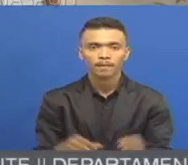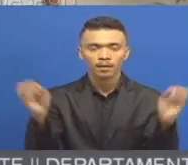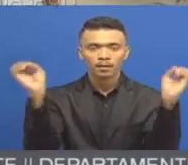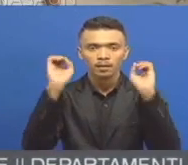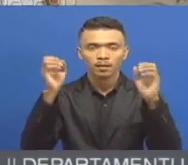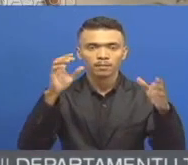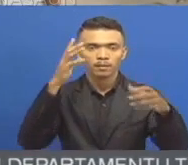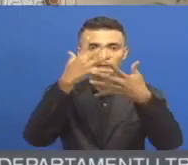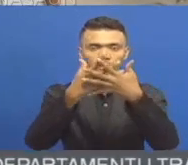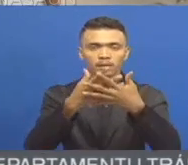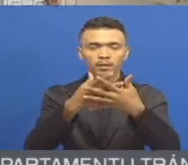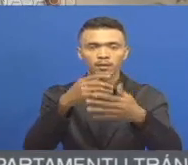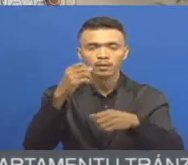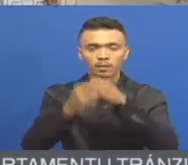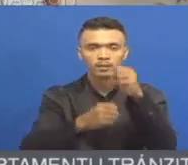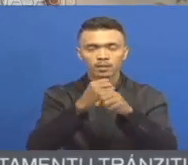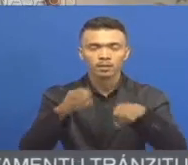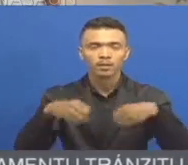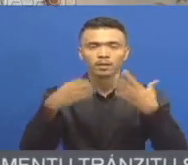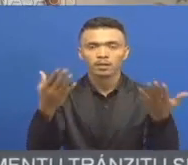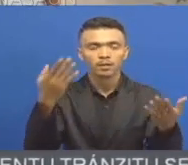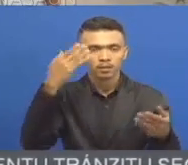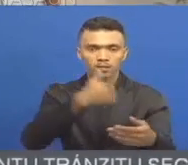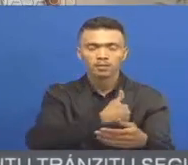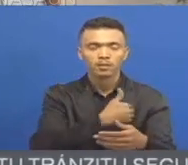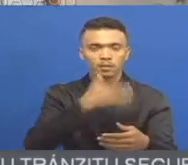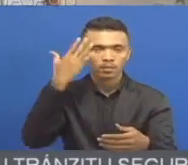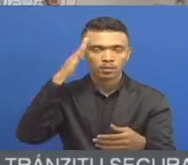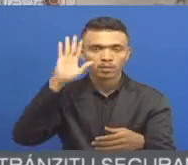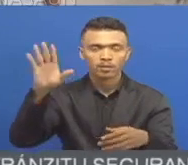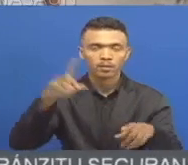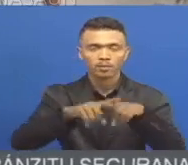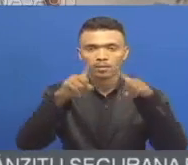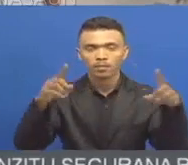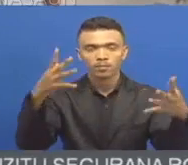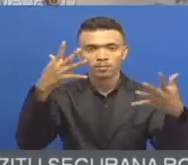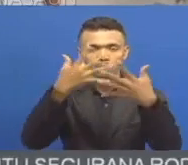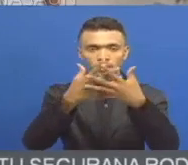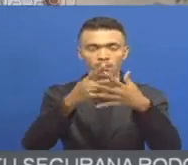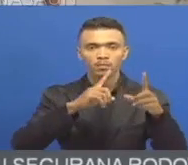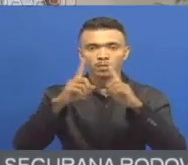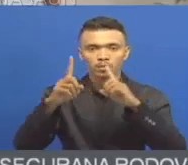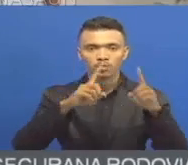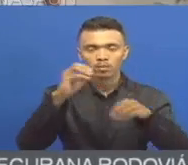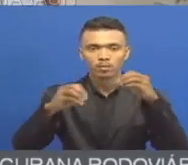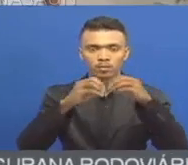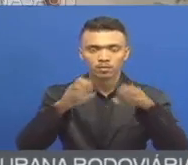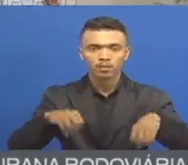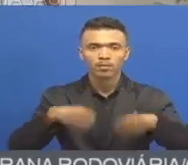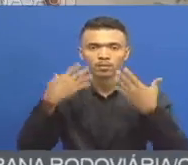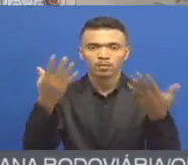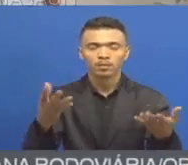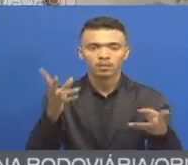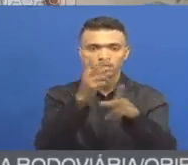ba cadeia tinanhira e tacida o catene. Mas se dane prisão preventiva nebemaka colher com namba o insan ato halo